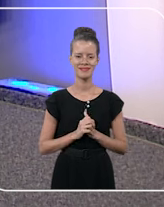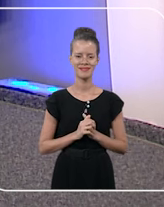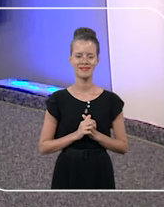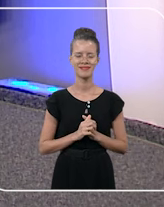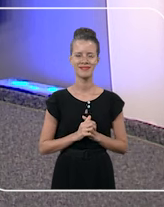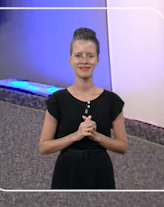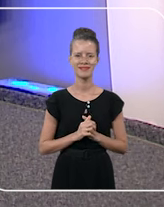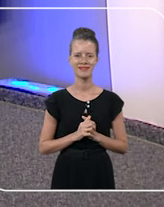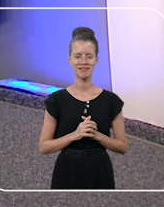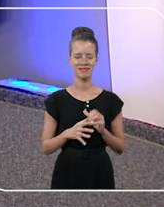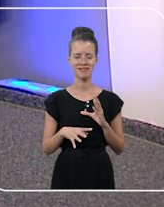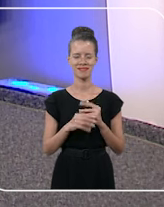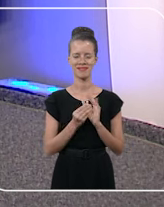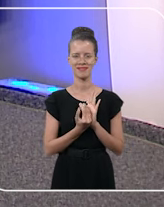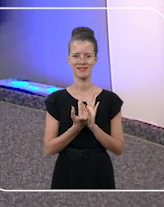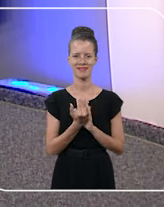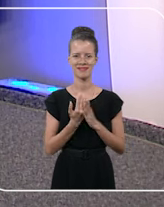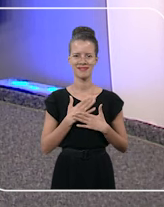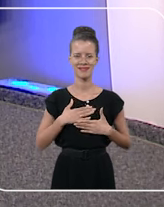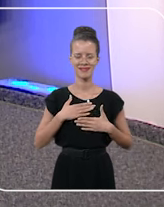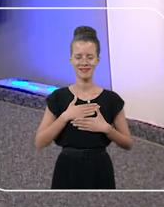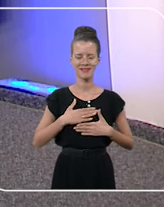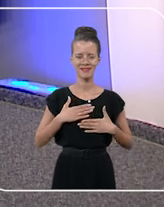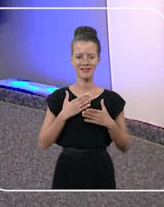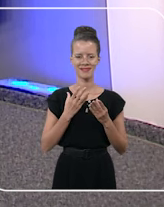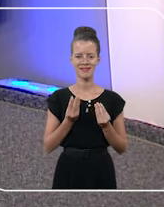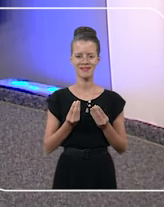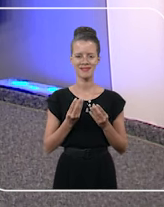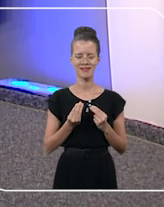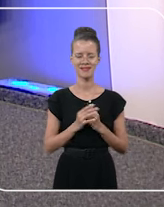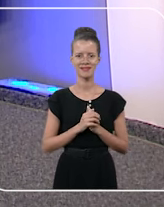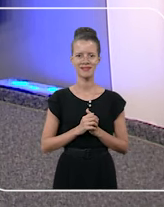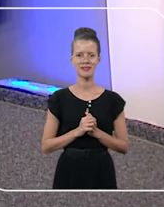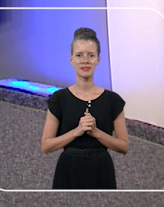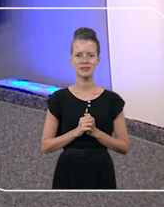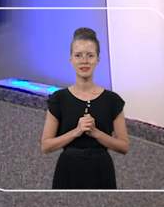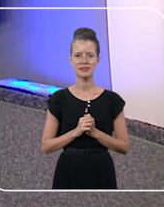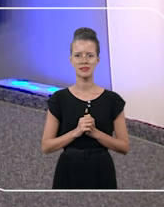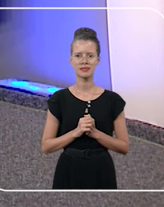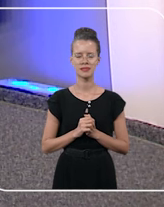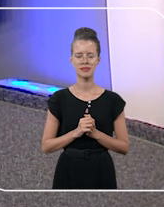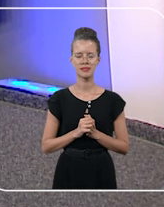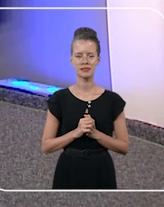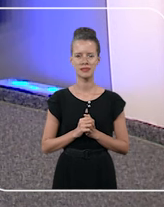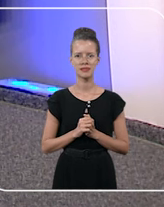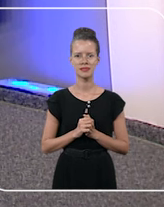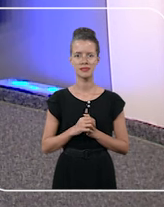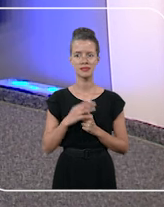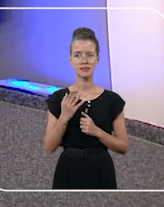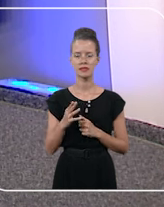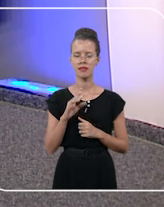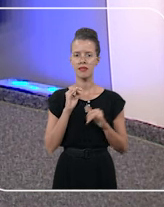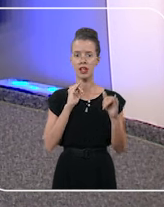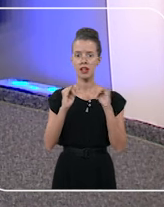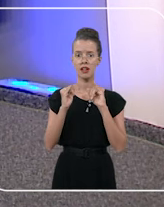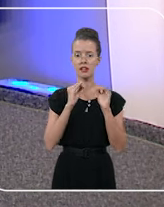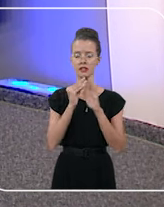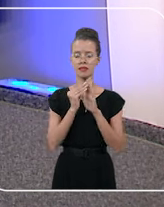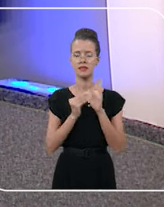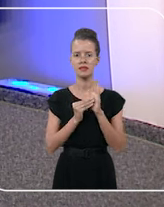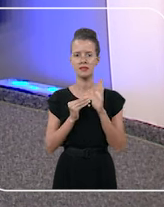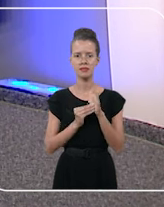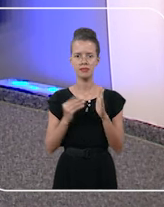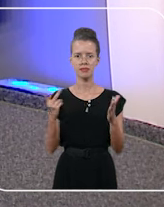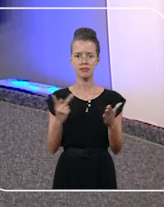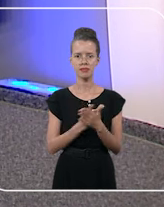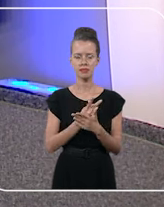viu? Professora Natália, então, com você, a falha no dever de informação ao paciente seria uma hipótese